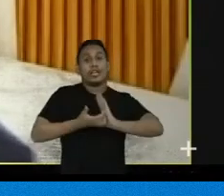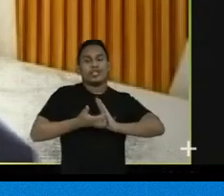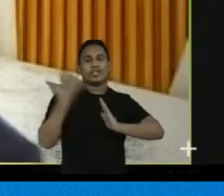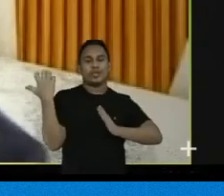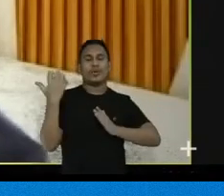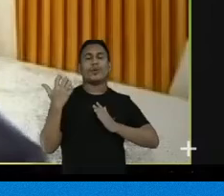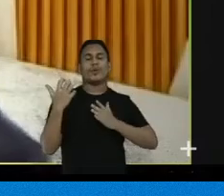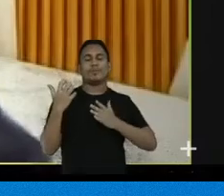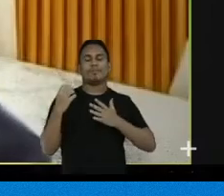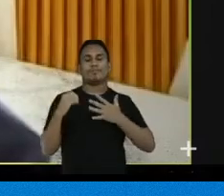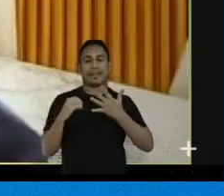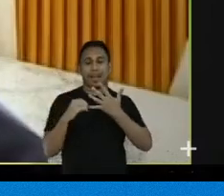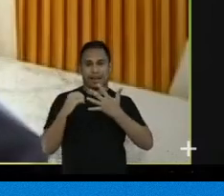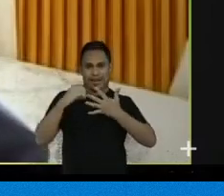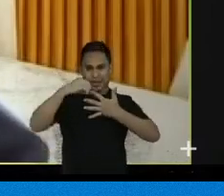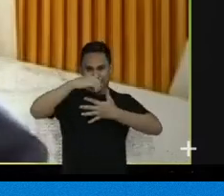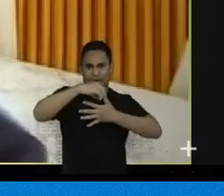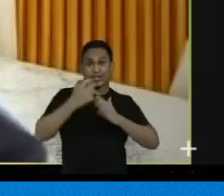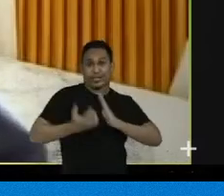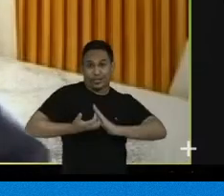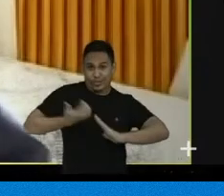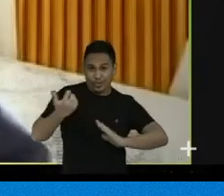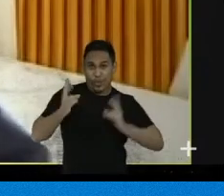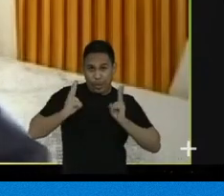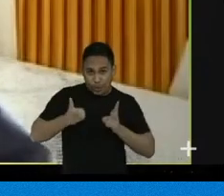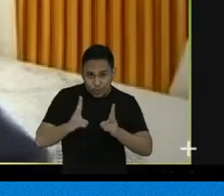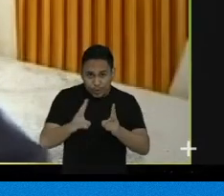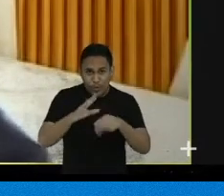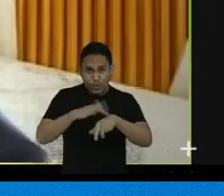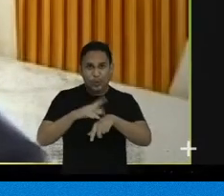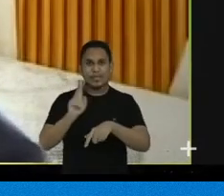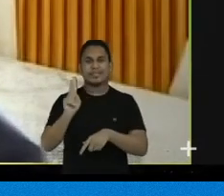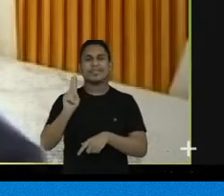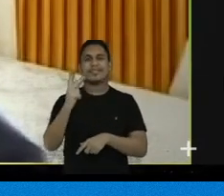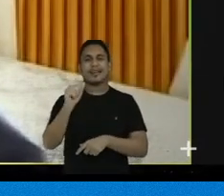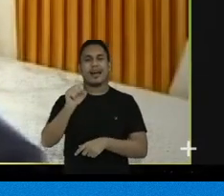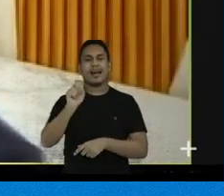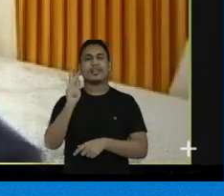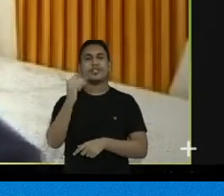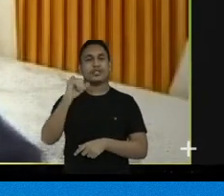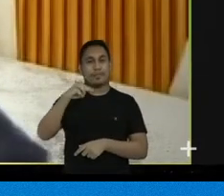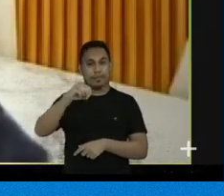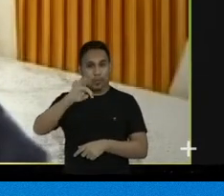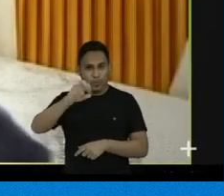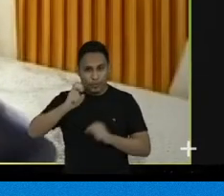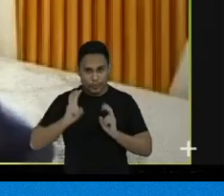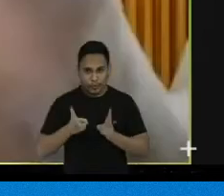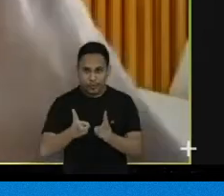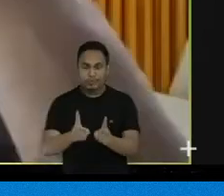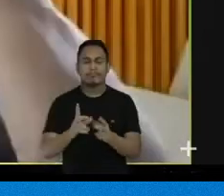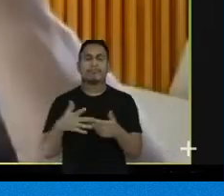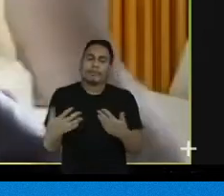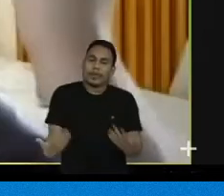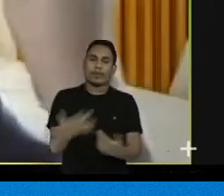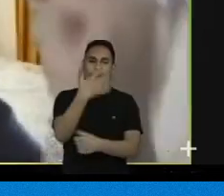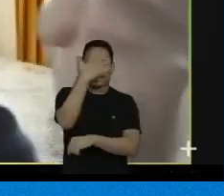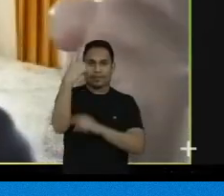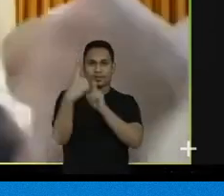Hashimoto? Bom, quando o paciente é submetido a uma cirurgia de tireoide e